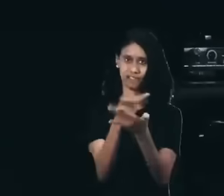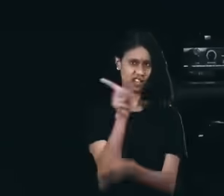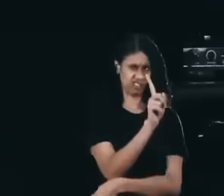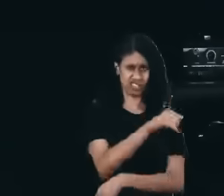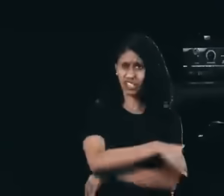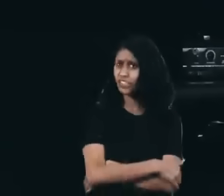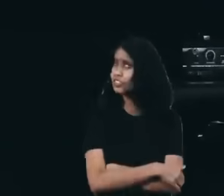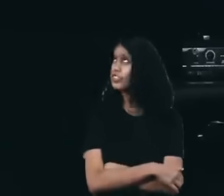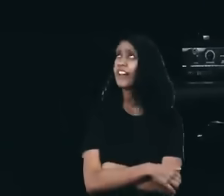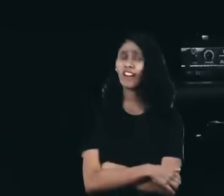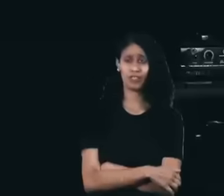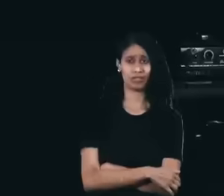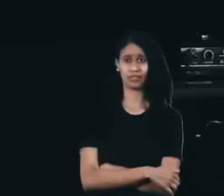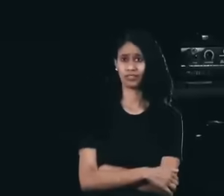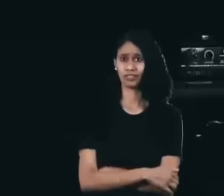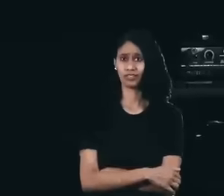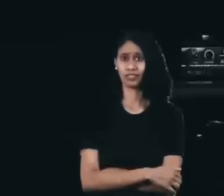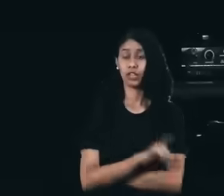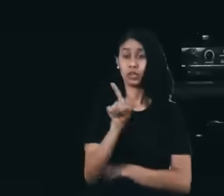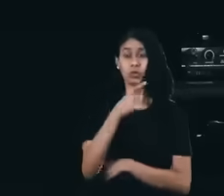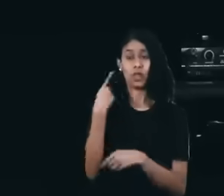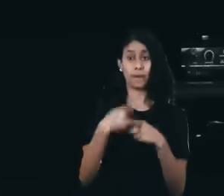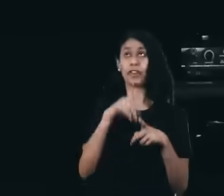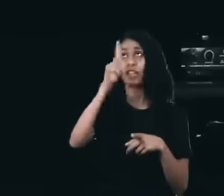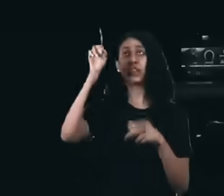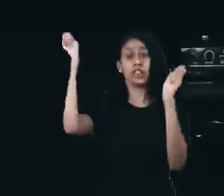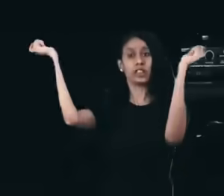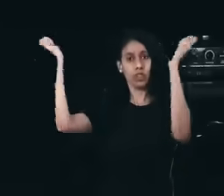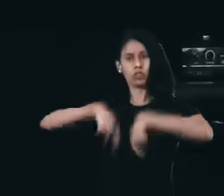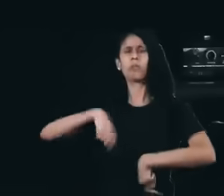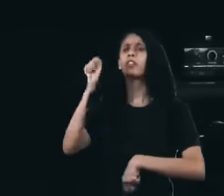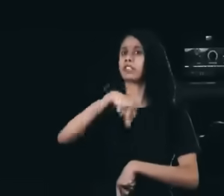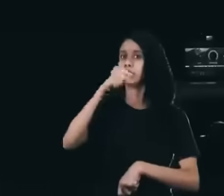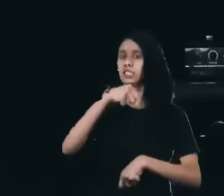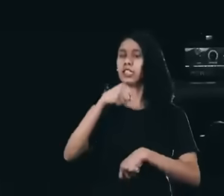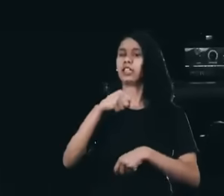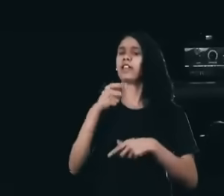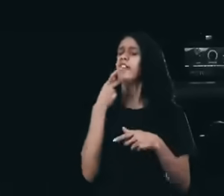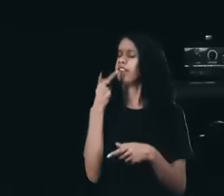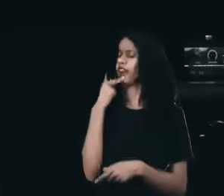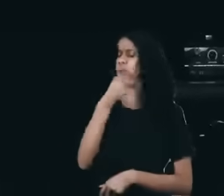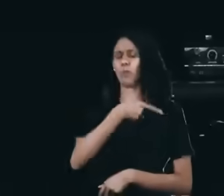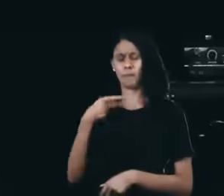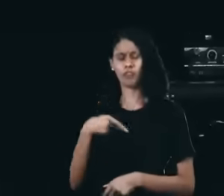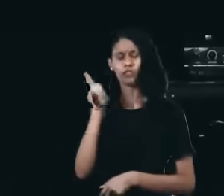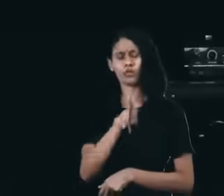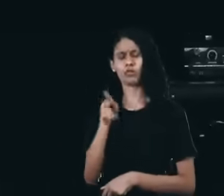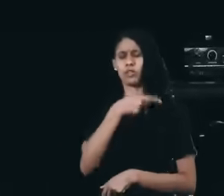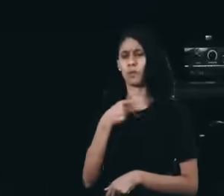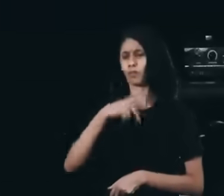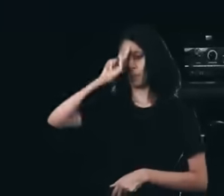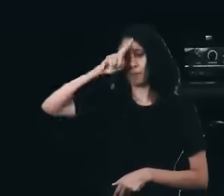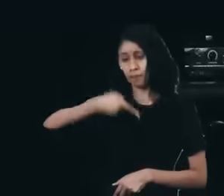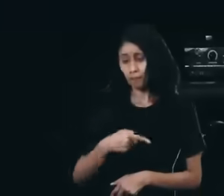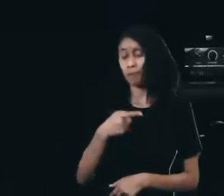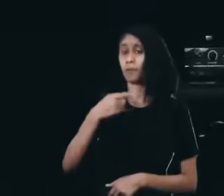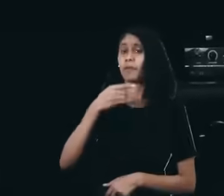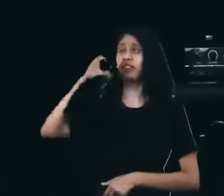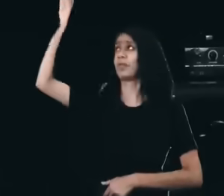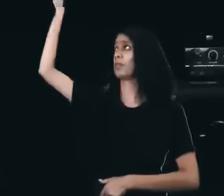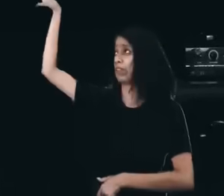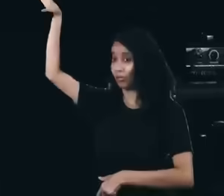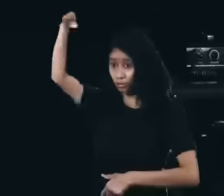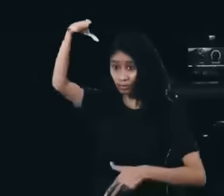não. E não é porque Deus não pode, não, porque Deus pode fazer tudo isso, falar com o pastor, usar ele, mandar o irmão da luz, botar a luz em